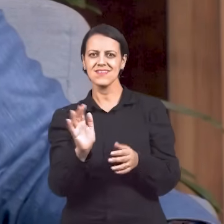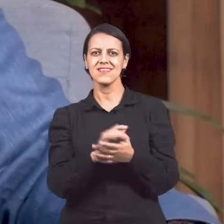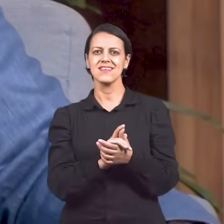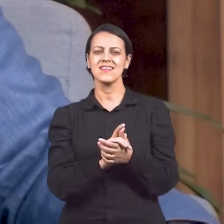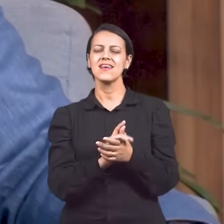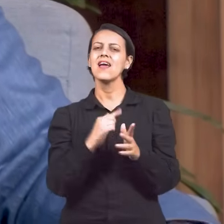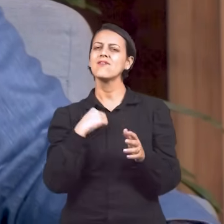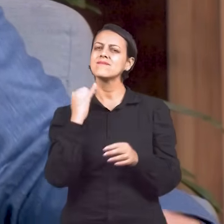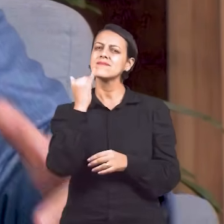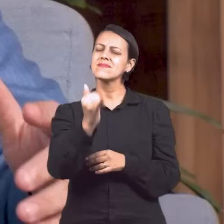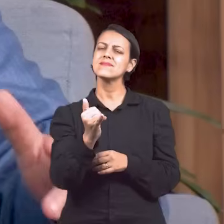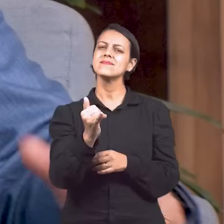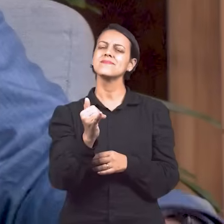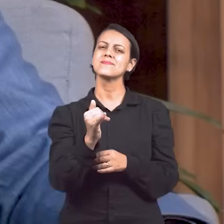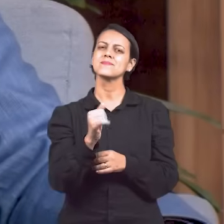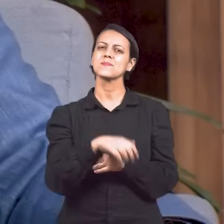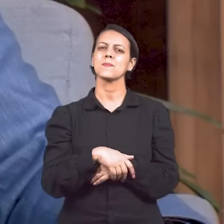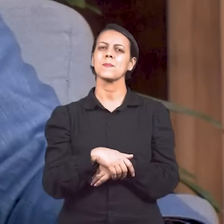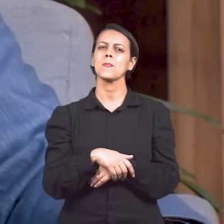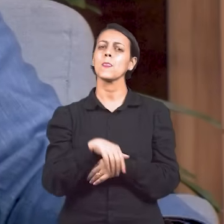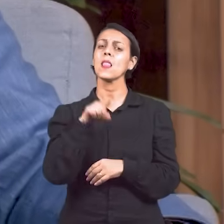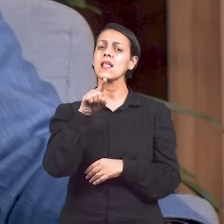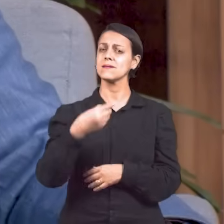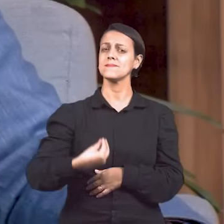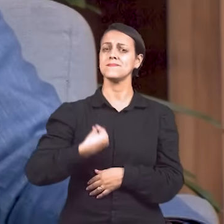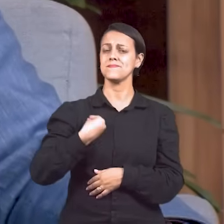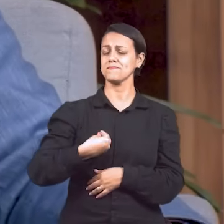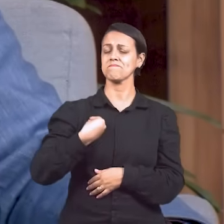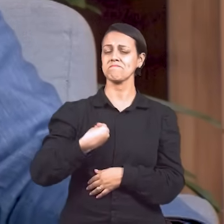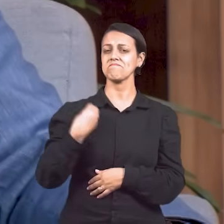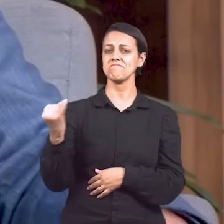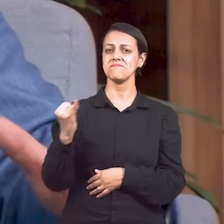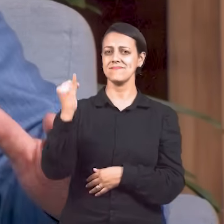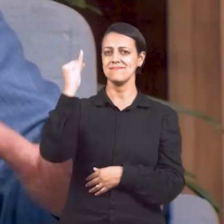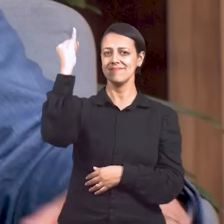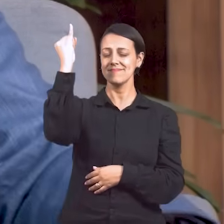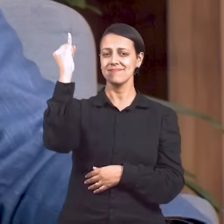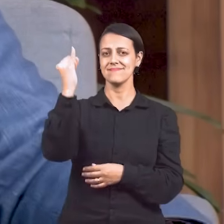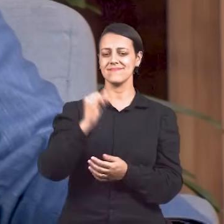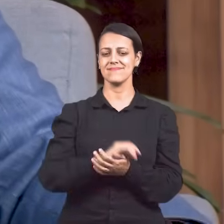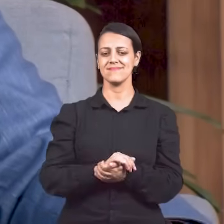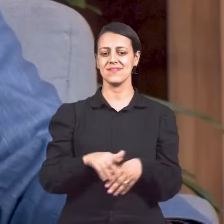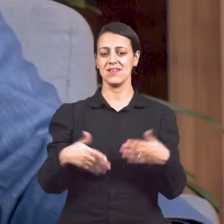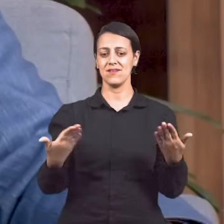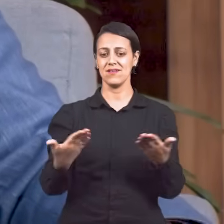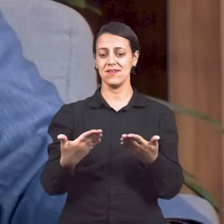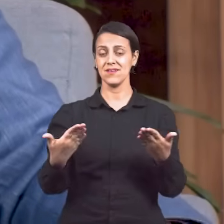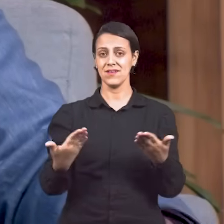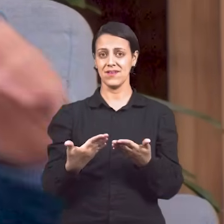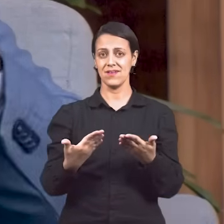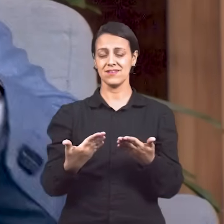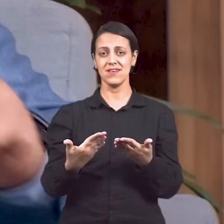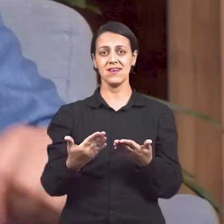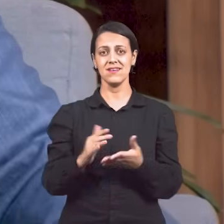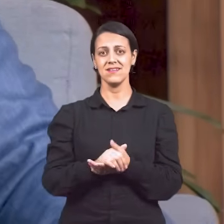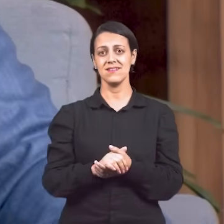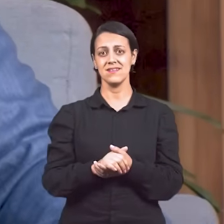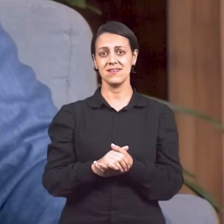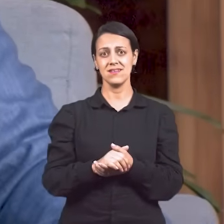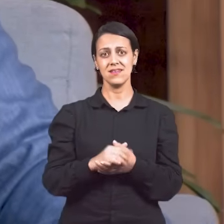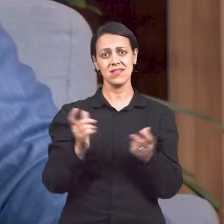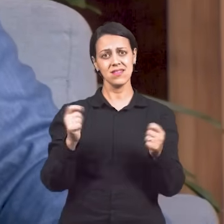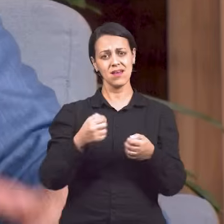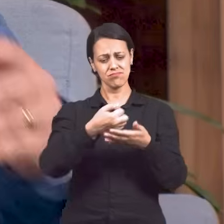que a sua participação é importante. Então, agora mesmo, se você puder, deixe aqui o seu